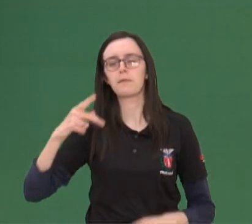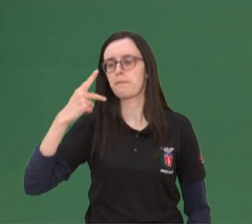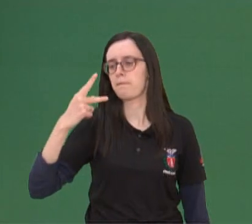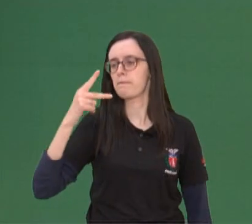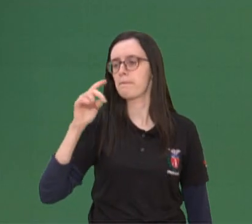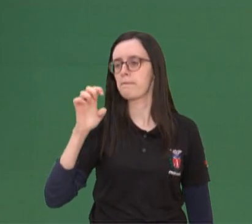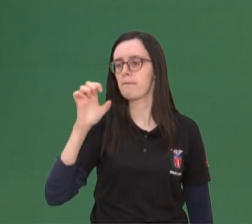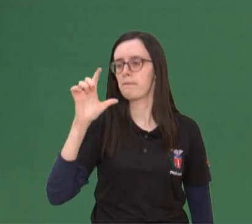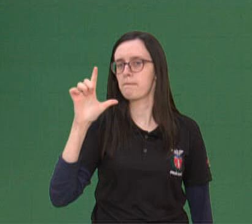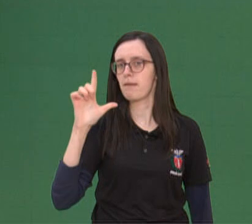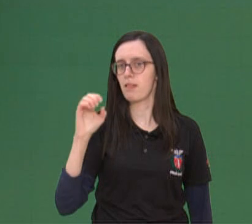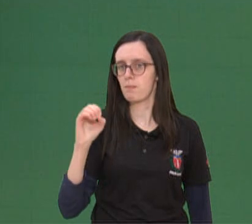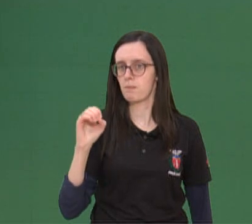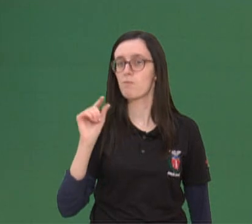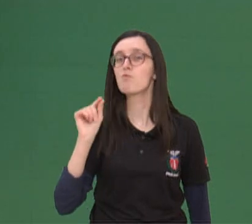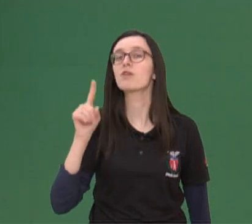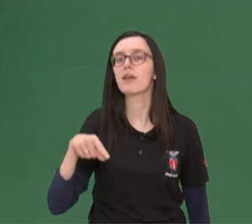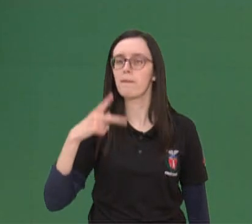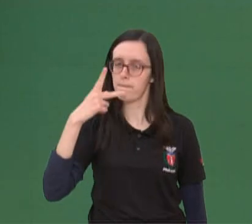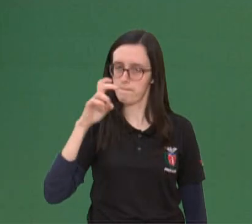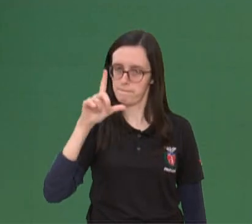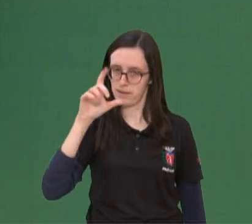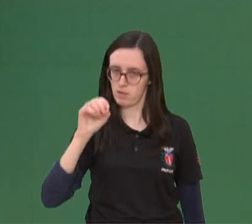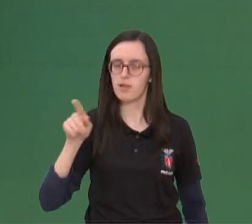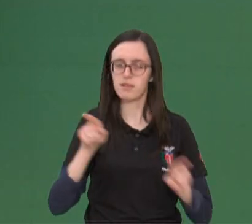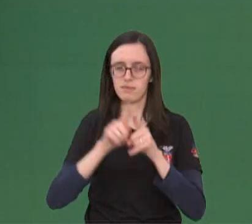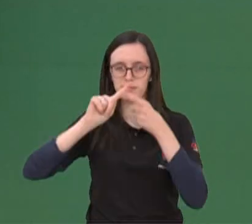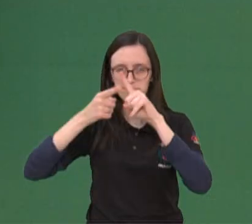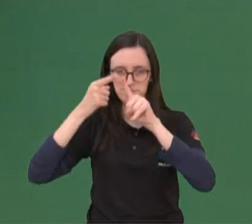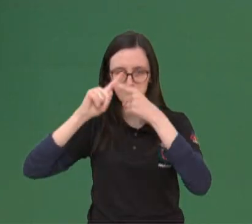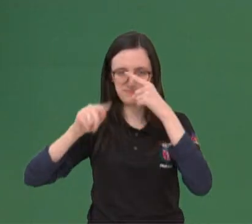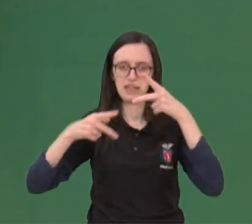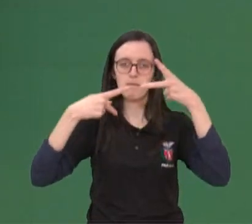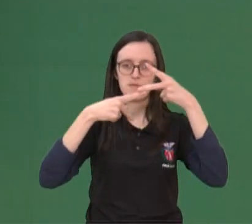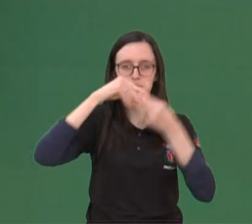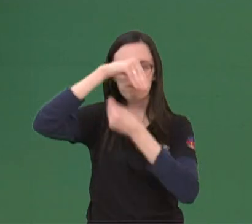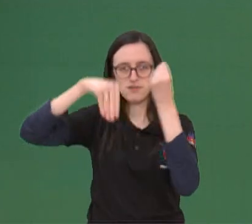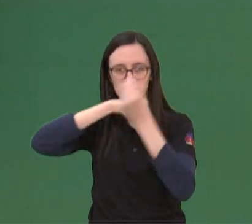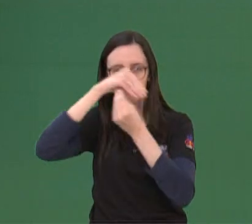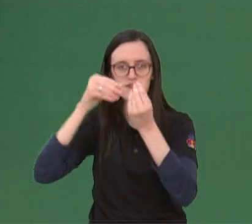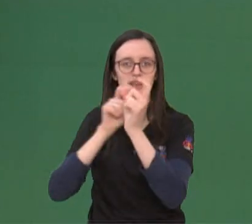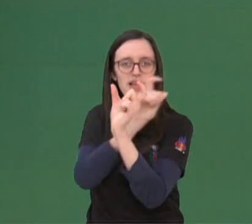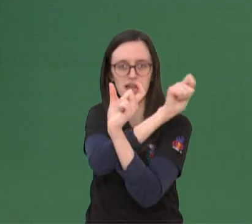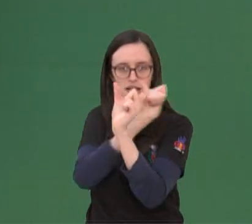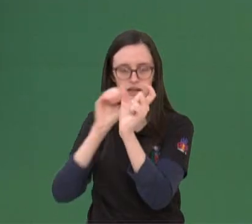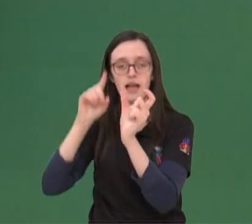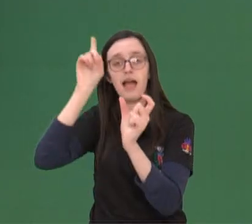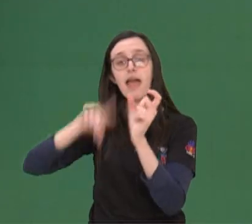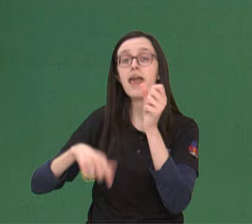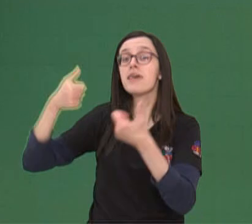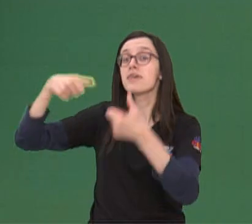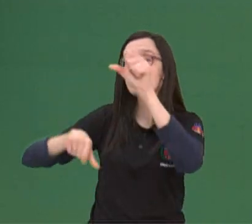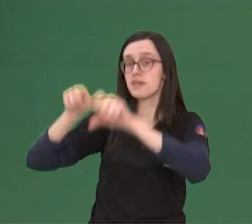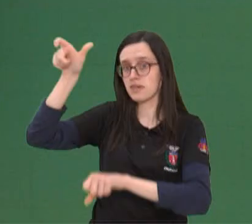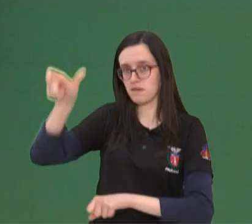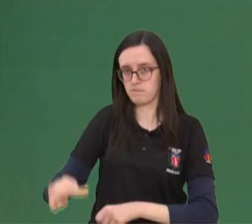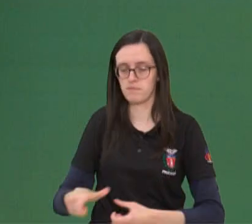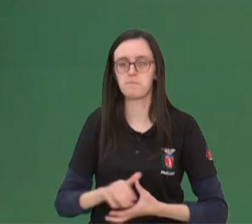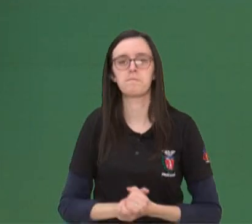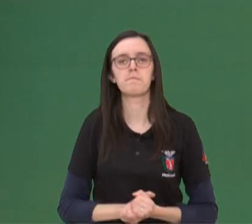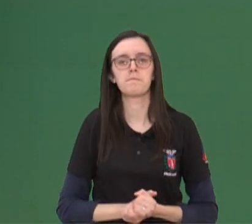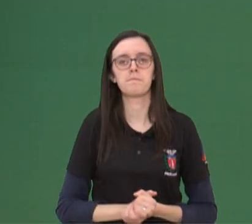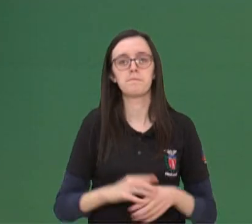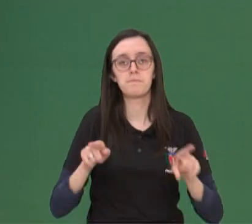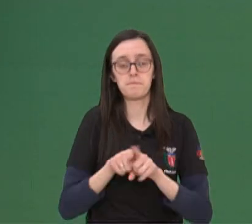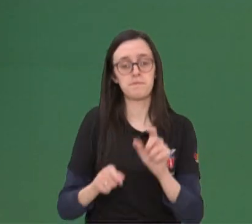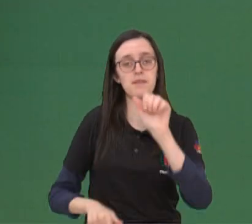pelo, tá? Ó, aqui, ó, um artigo combinado, certo? Vai se referir à palavra químico. Depois, o